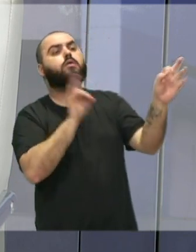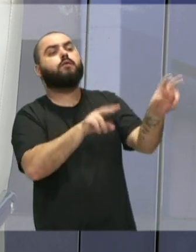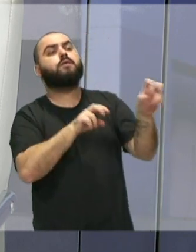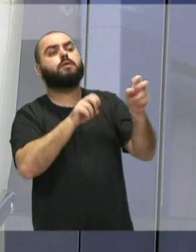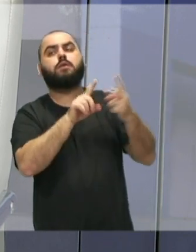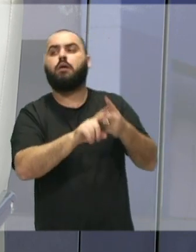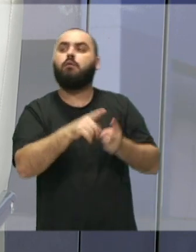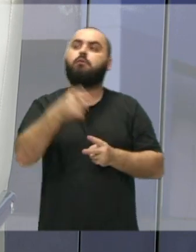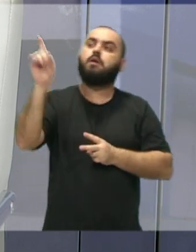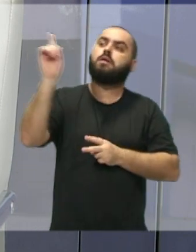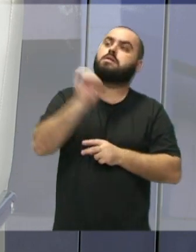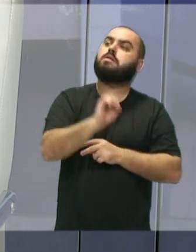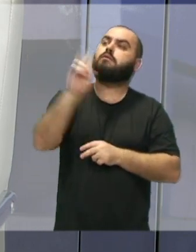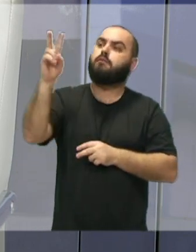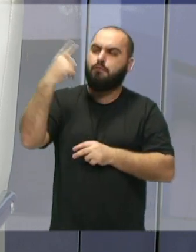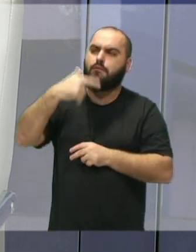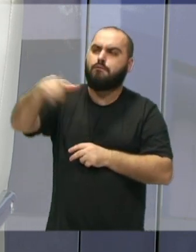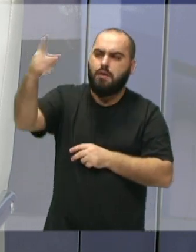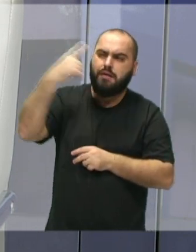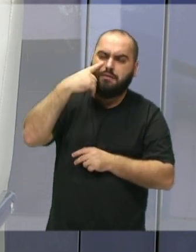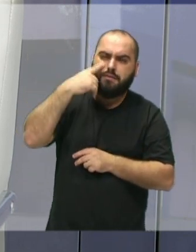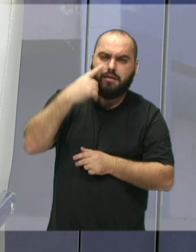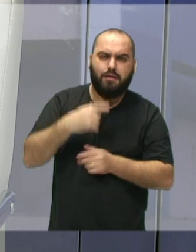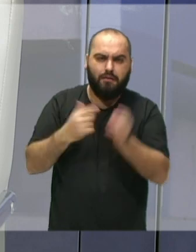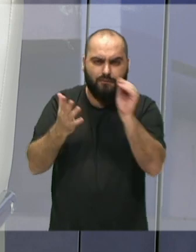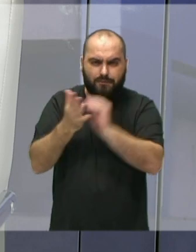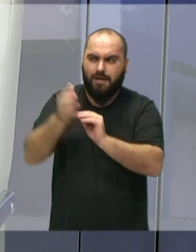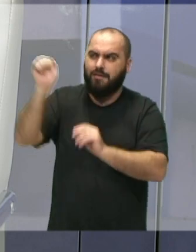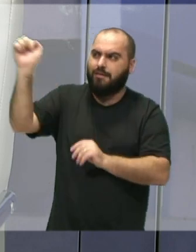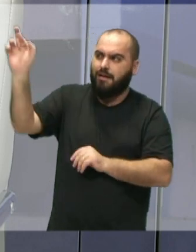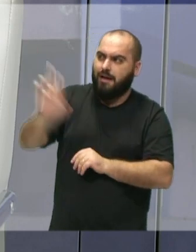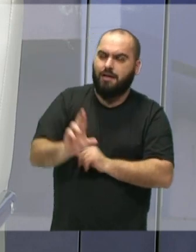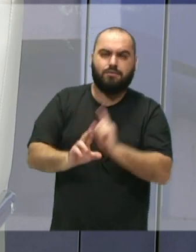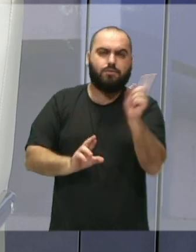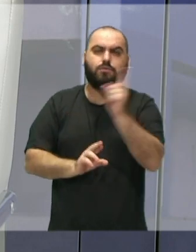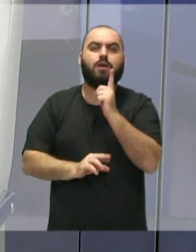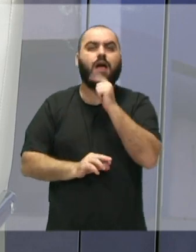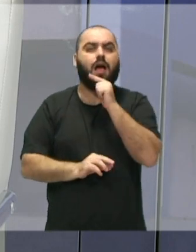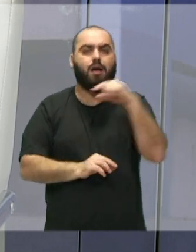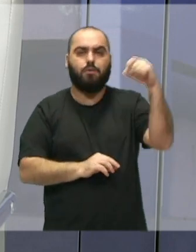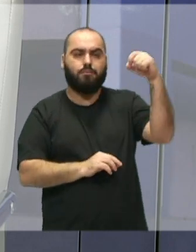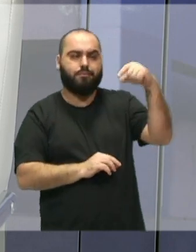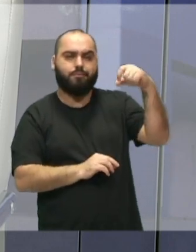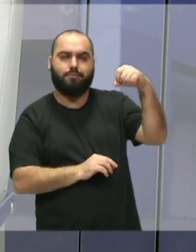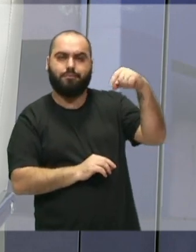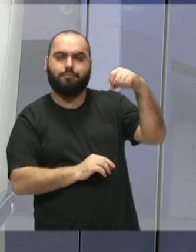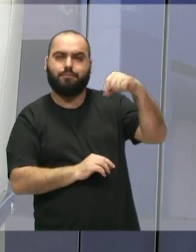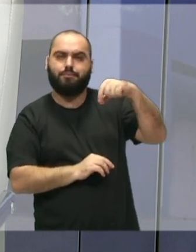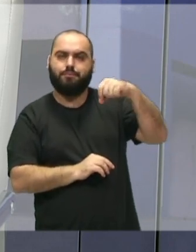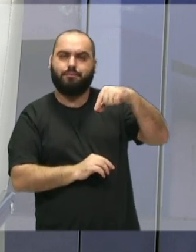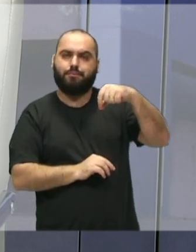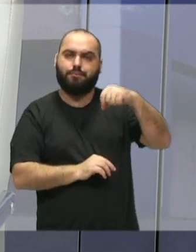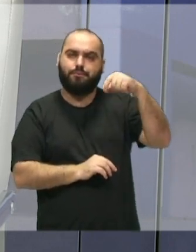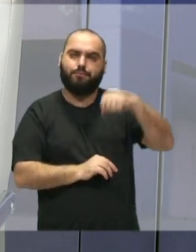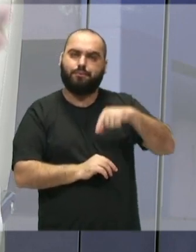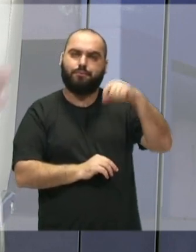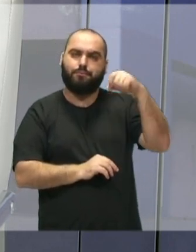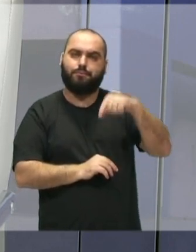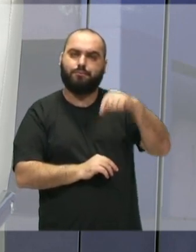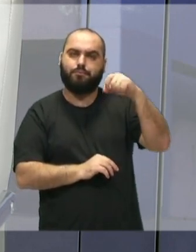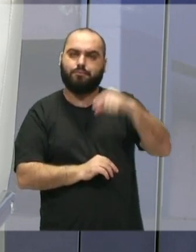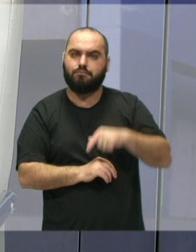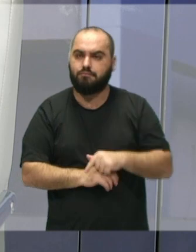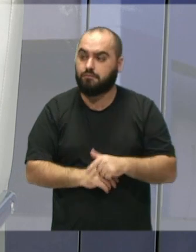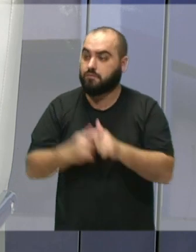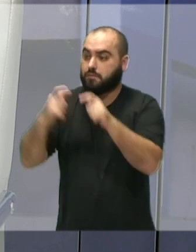Vicente, vai para ver. Não é só falta de ar-condicionado, é infiltração. É não ter um lugar apropriado para